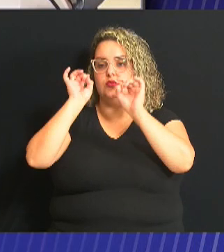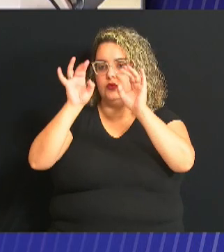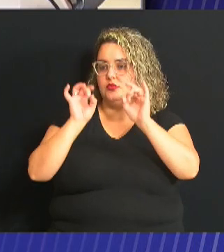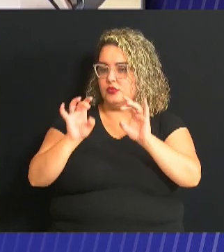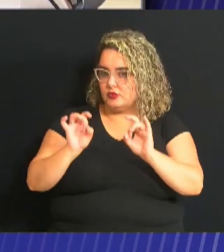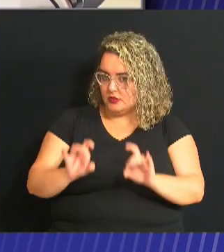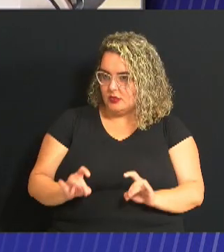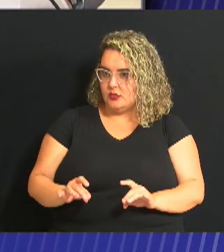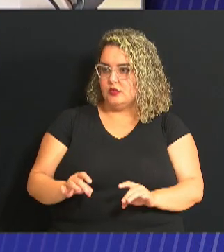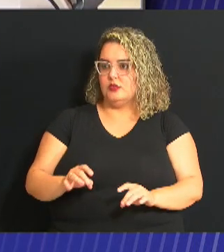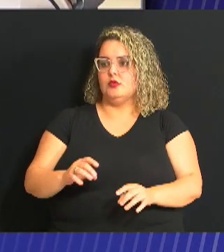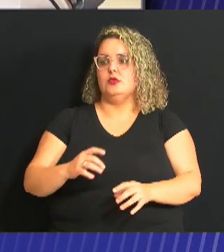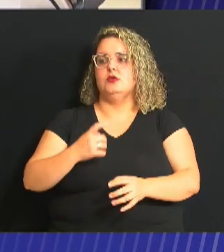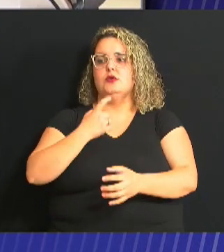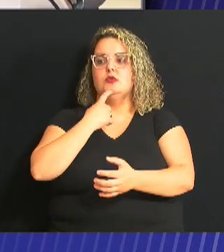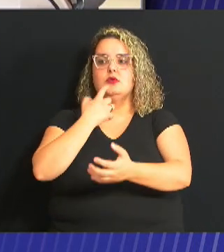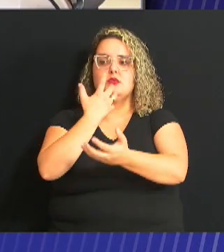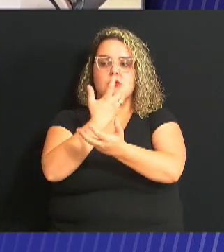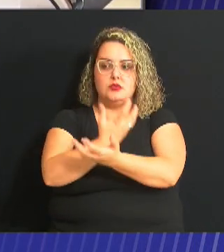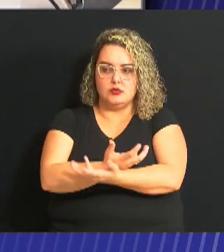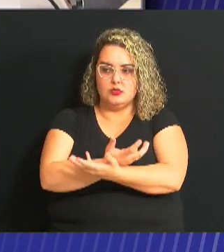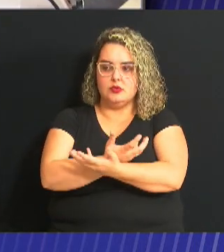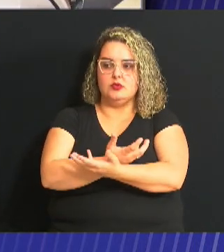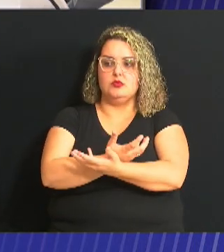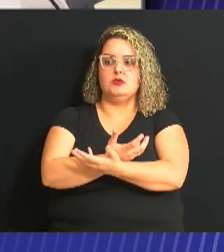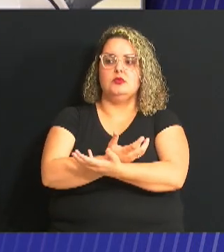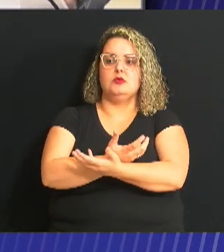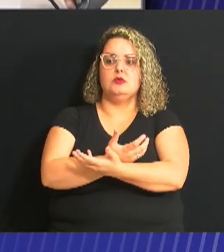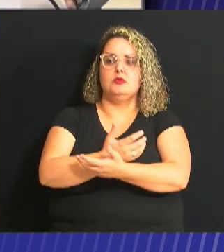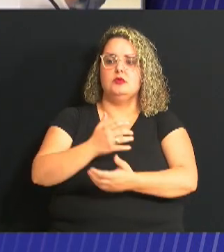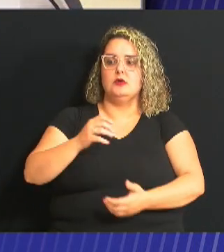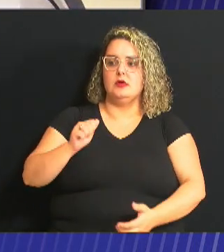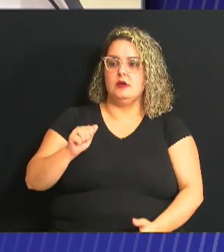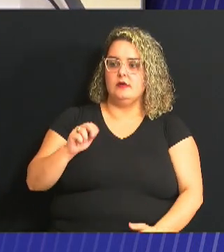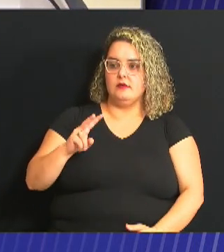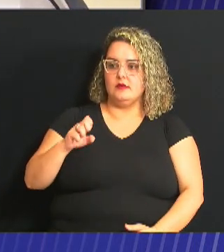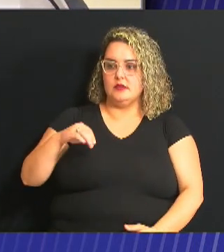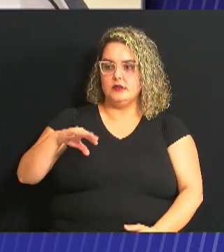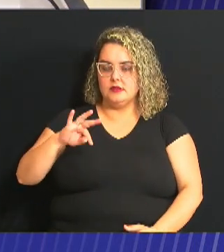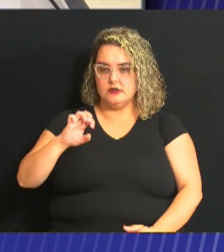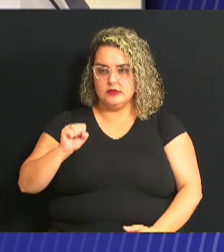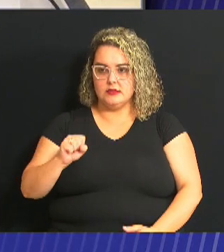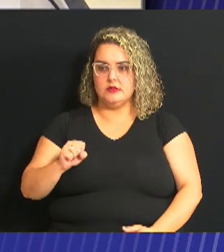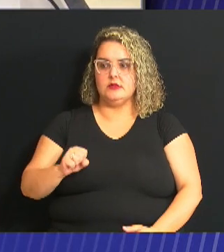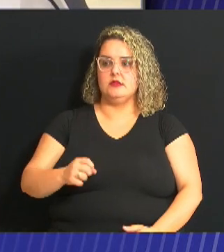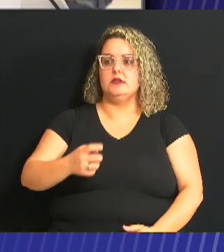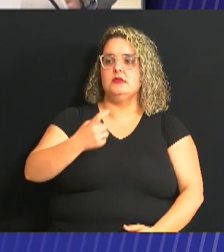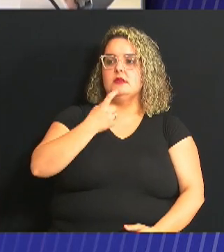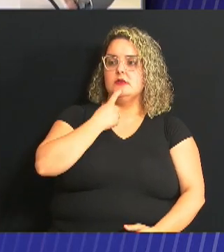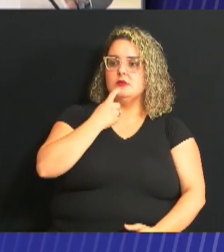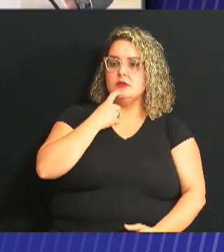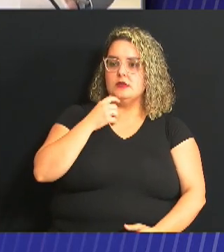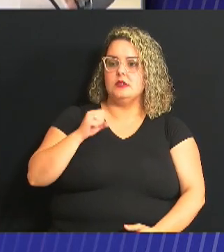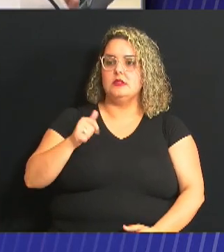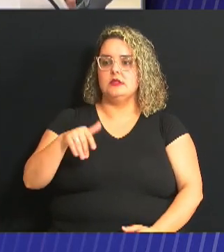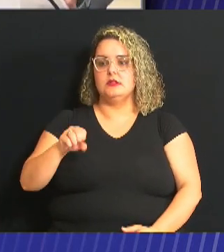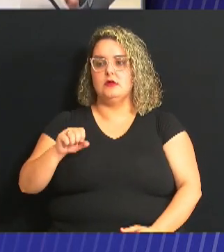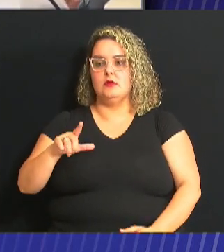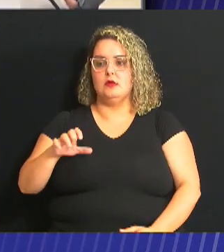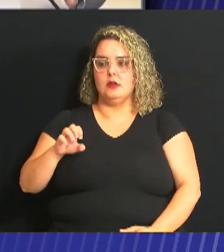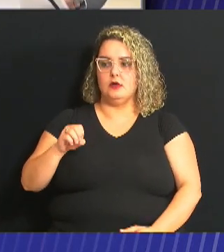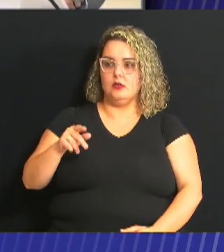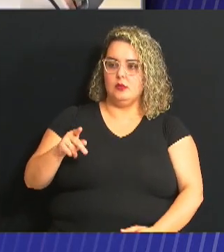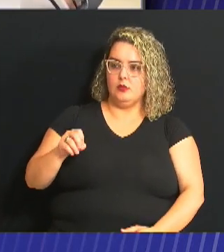em ortodontia Avantes Cerel, Campinas, São Paulo, São Leopoldo Mandique, Campinas